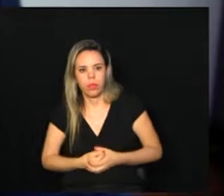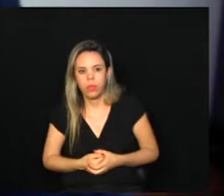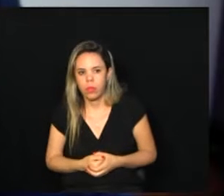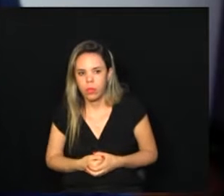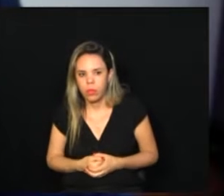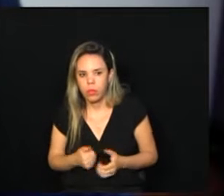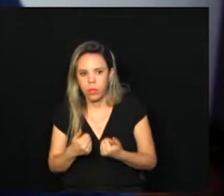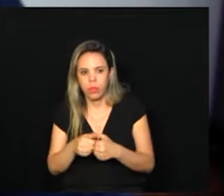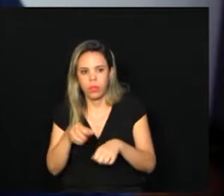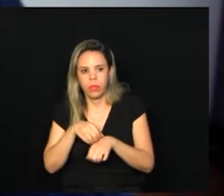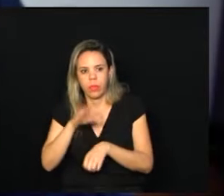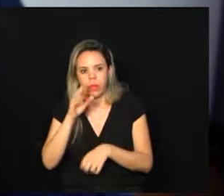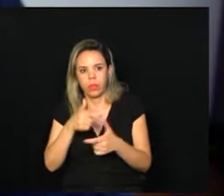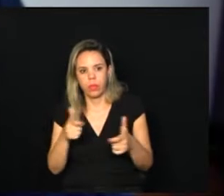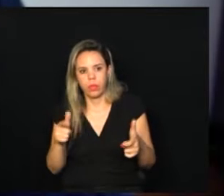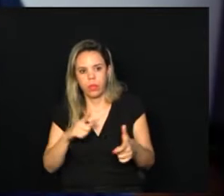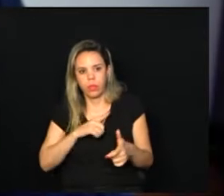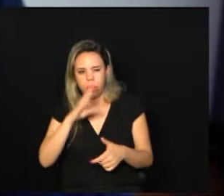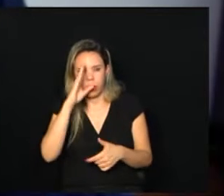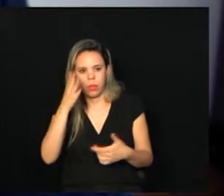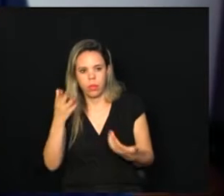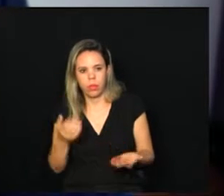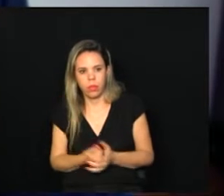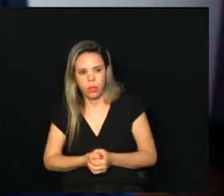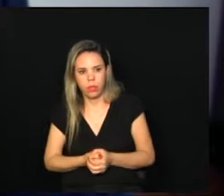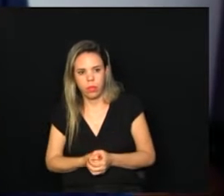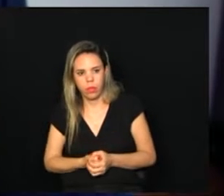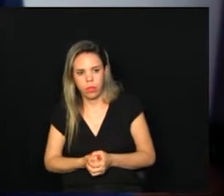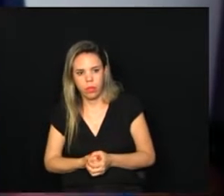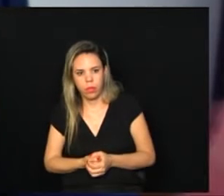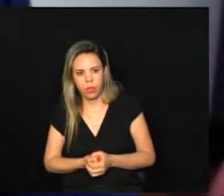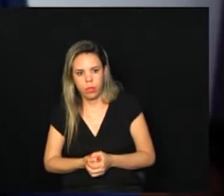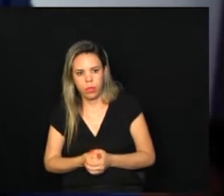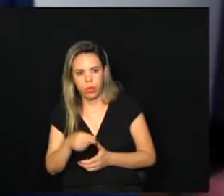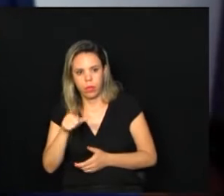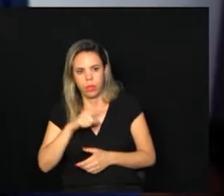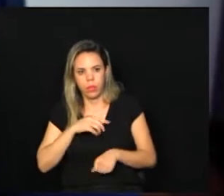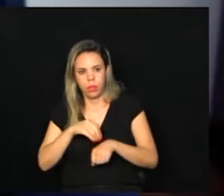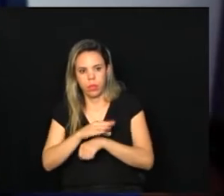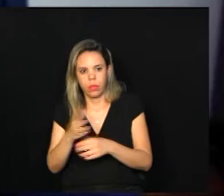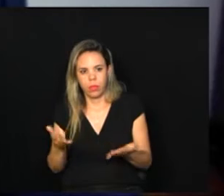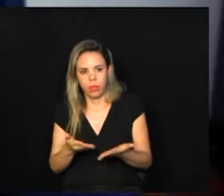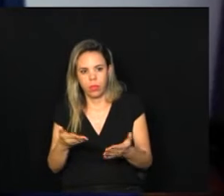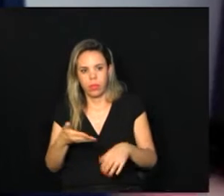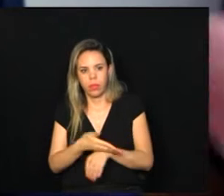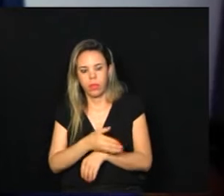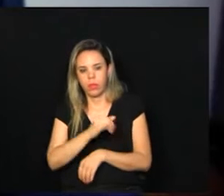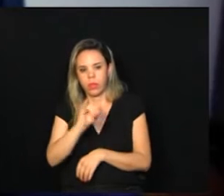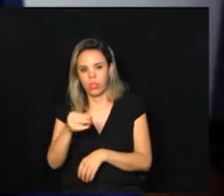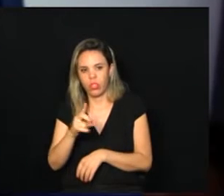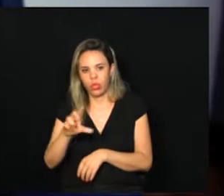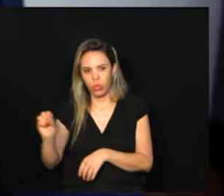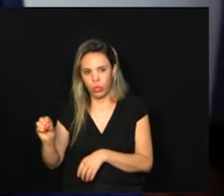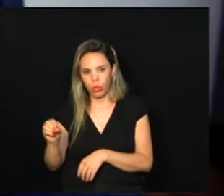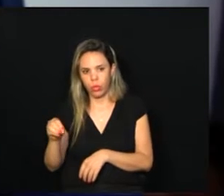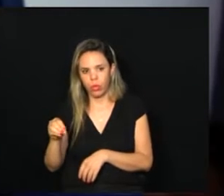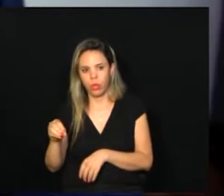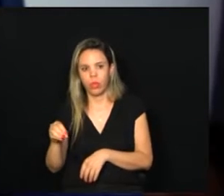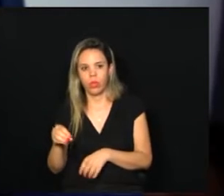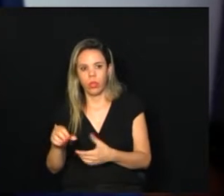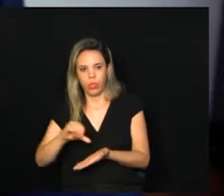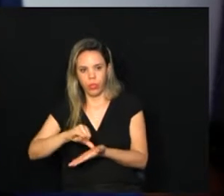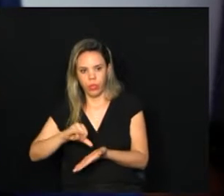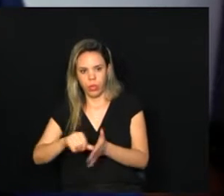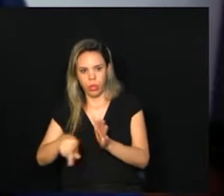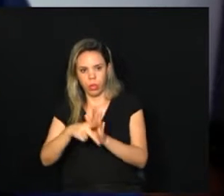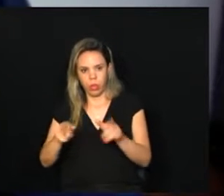Quem transporta a massa tem que ter prioridade. E você passar hoje ali na Júlio de Mesquita, onde nós criamos uma faixa